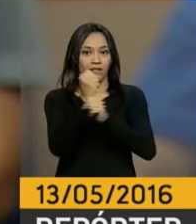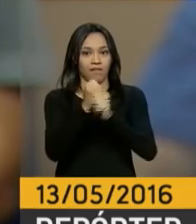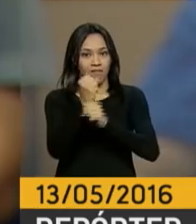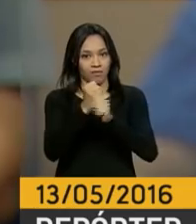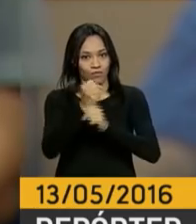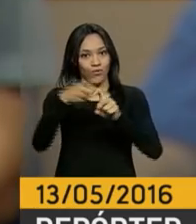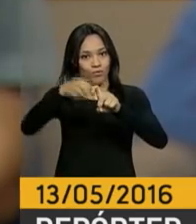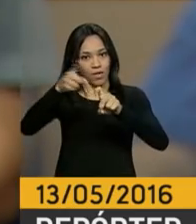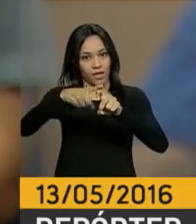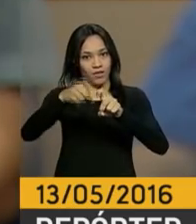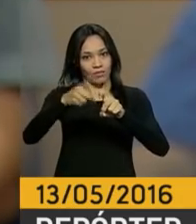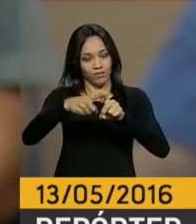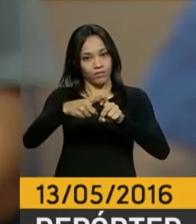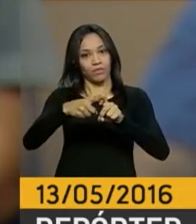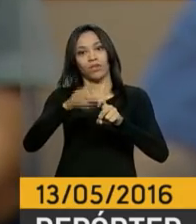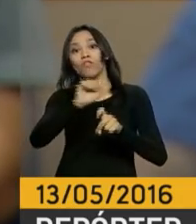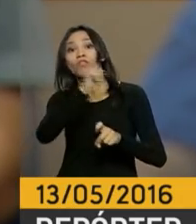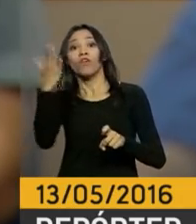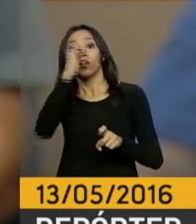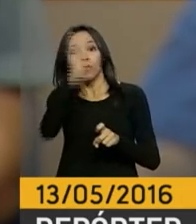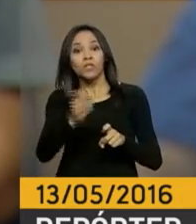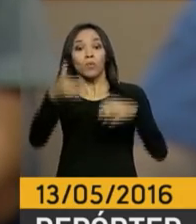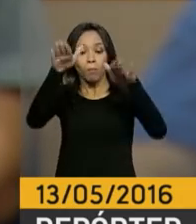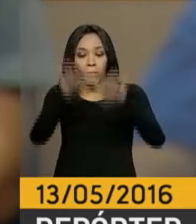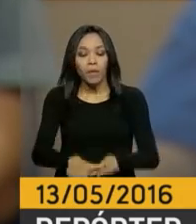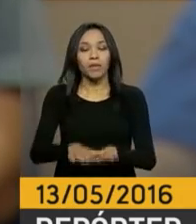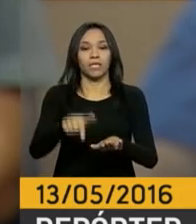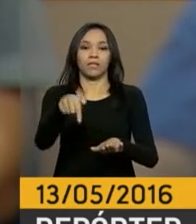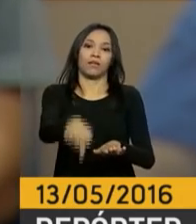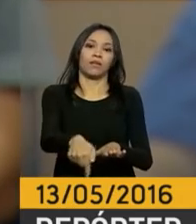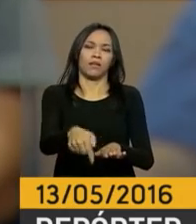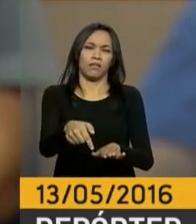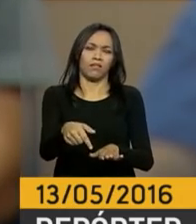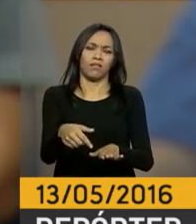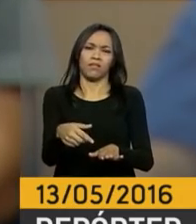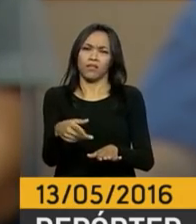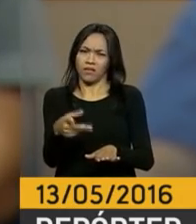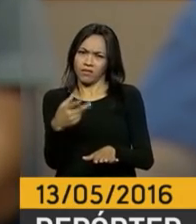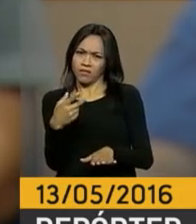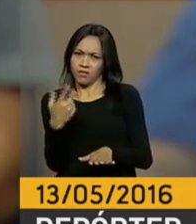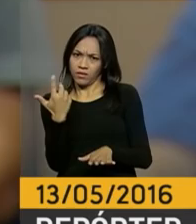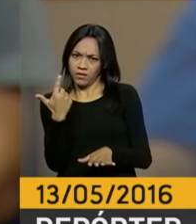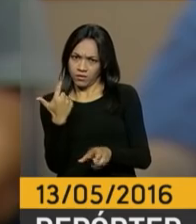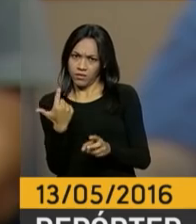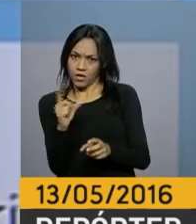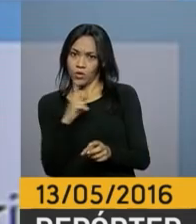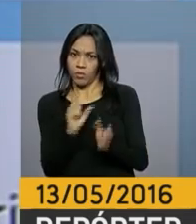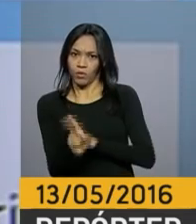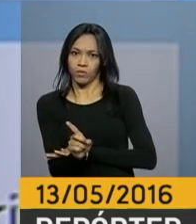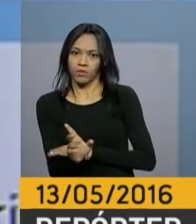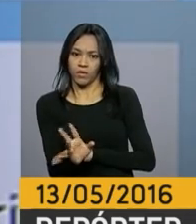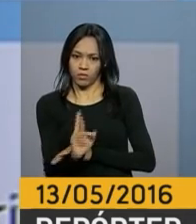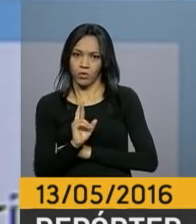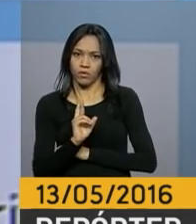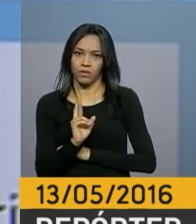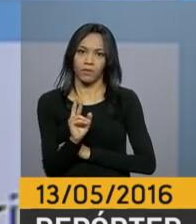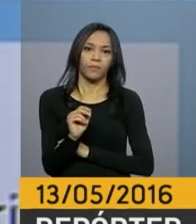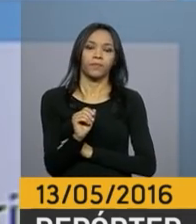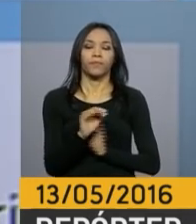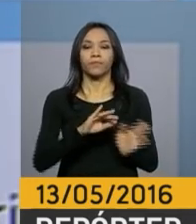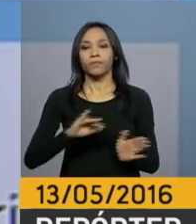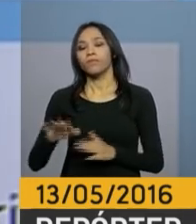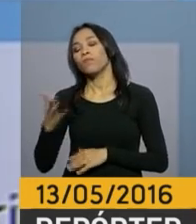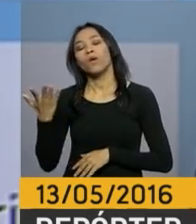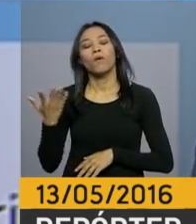deixasse mais claro Qual que é a sua proposta eh quer responder essa primeiro tem mais uma pergunta olha o a